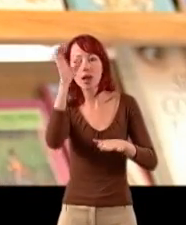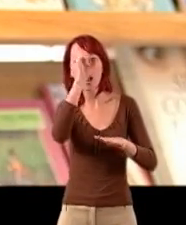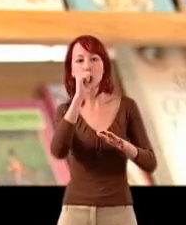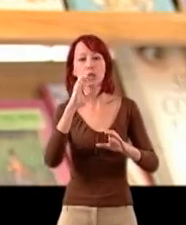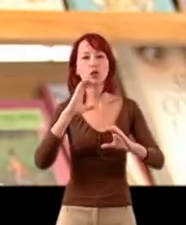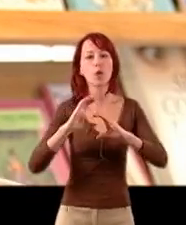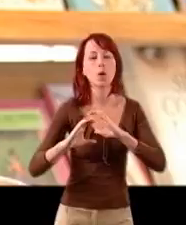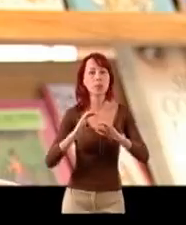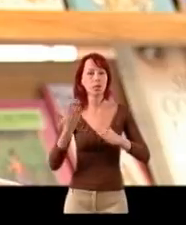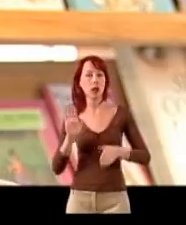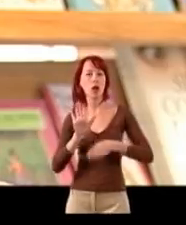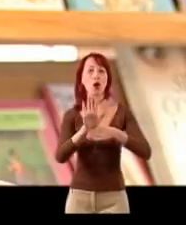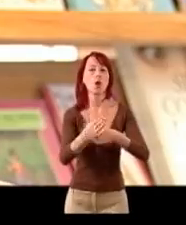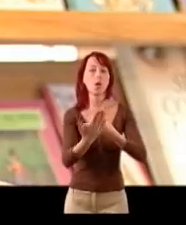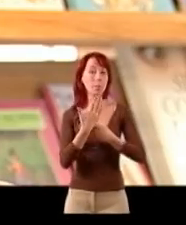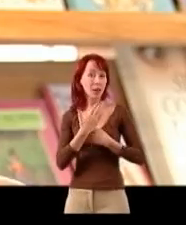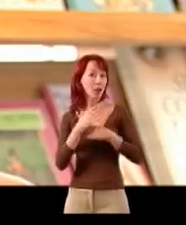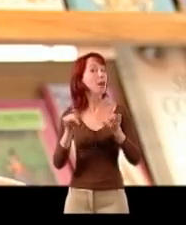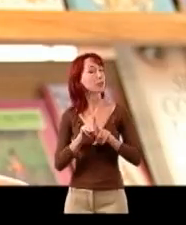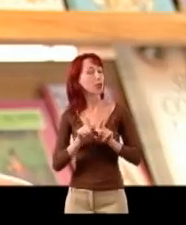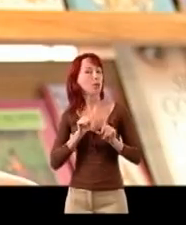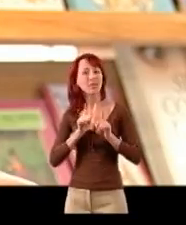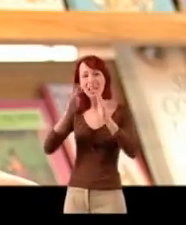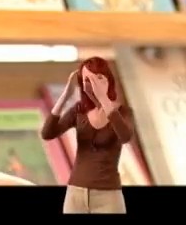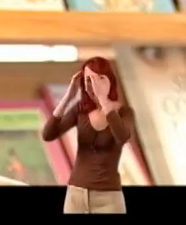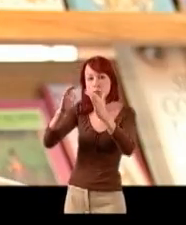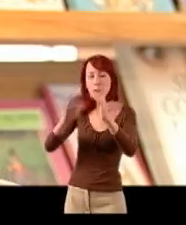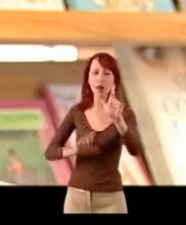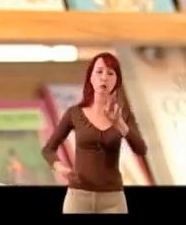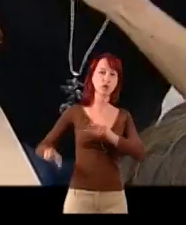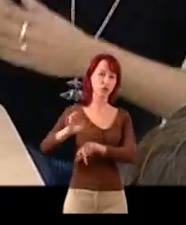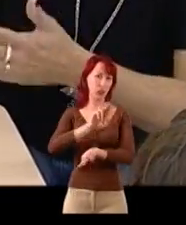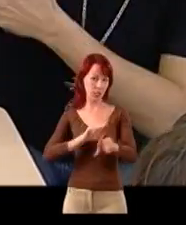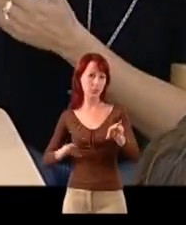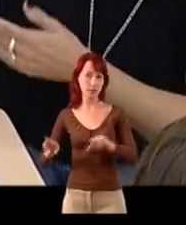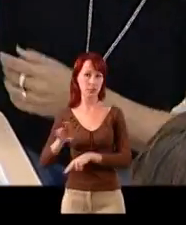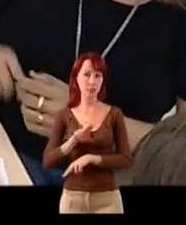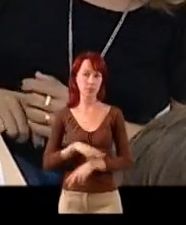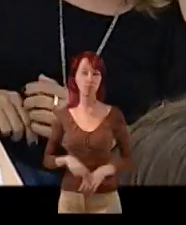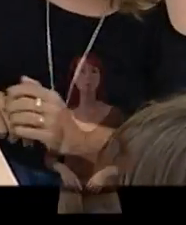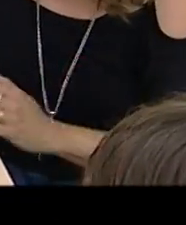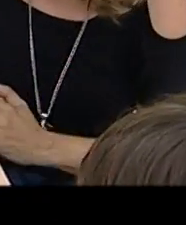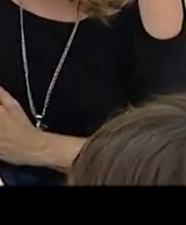muito maior, sabe? De respeito às diferenças.